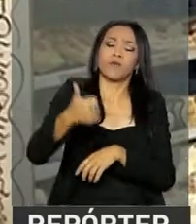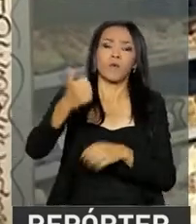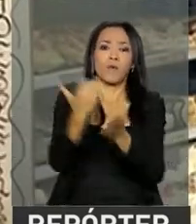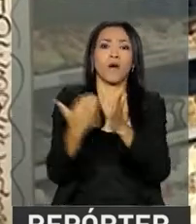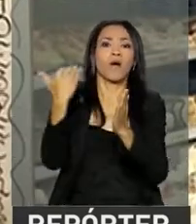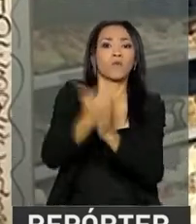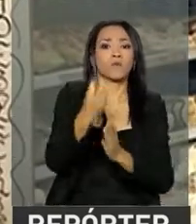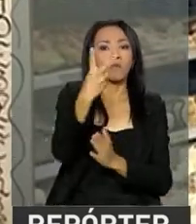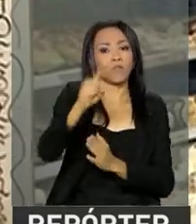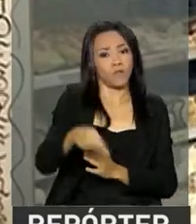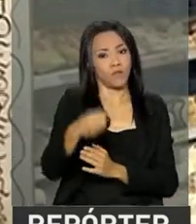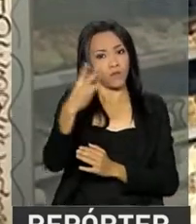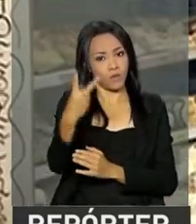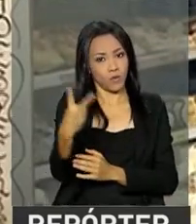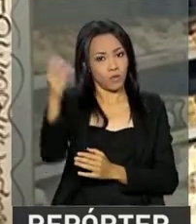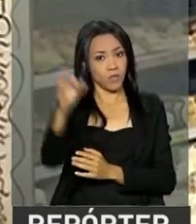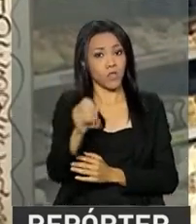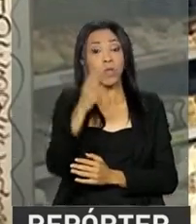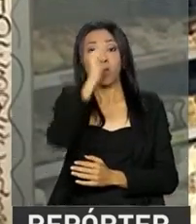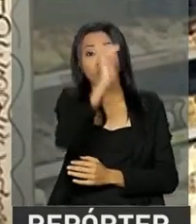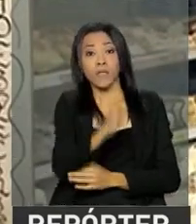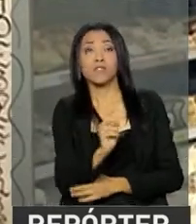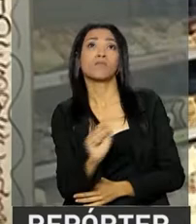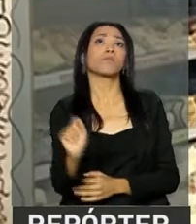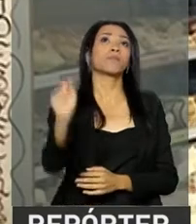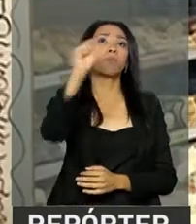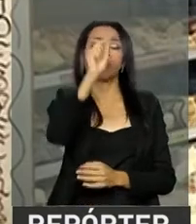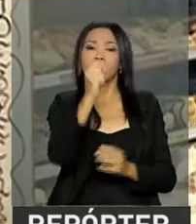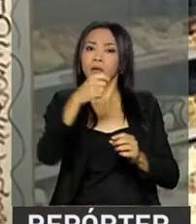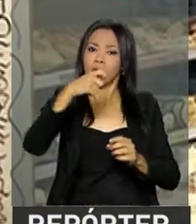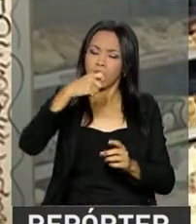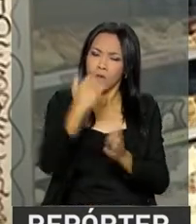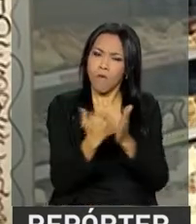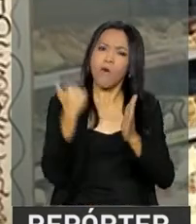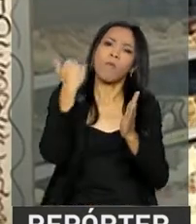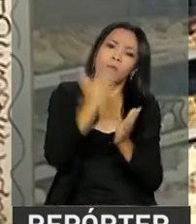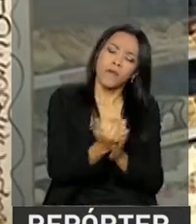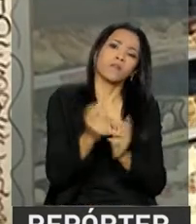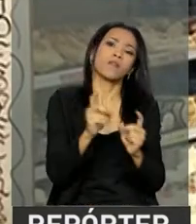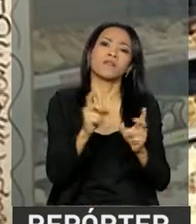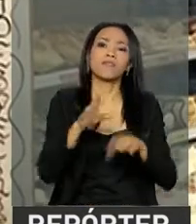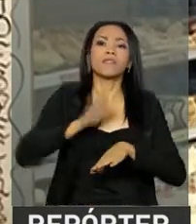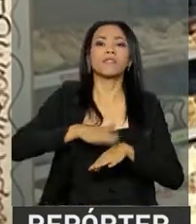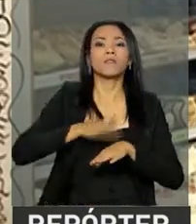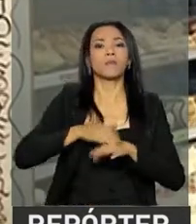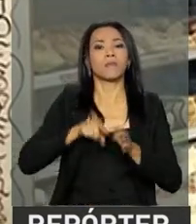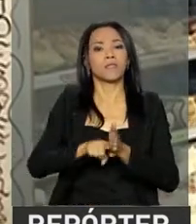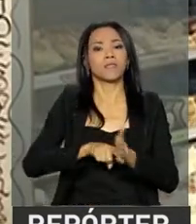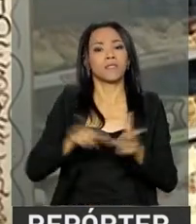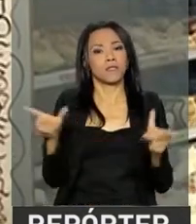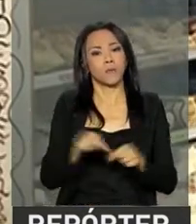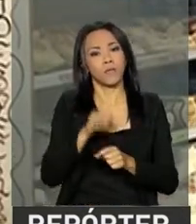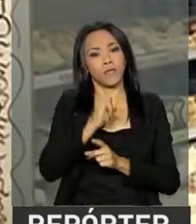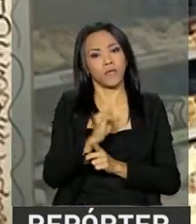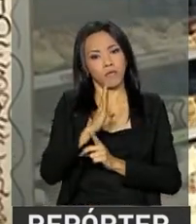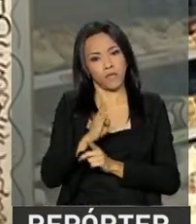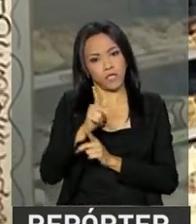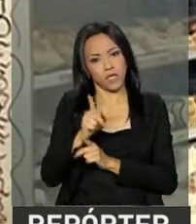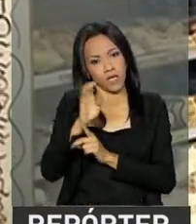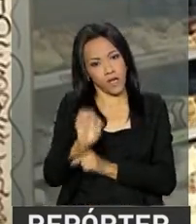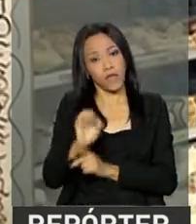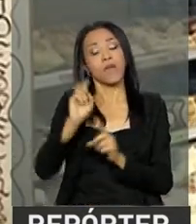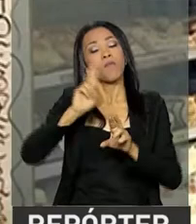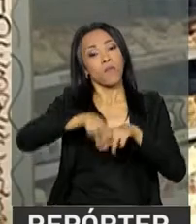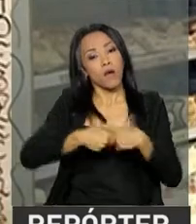em todo o brasil o aumento das vendas no quarto mês do ano de acordo com os técnicos do ibge teve influência da diminuição do